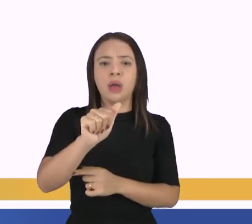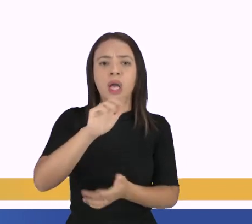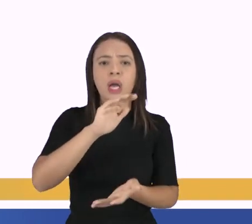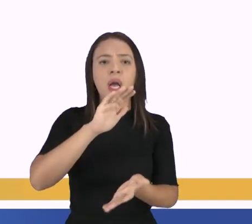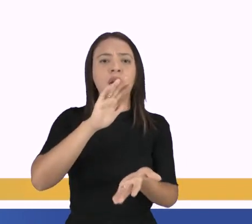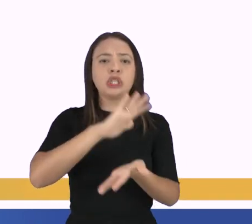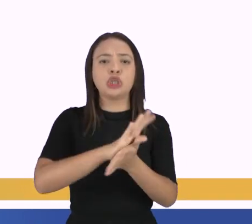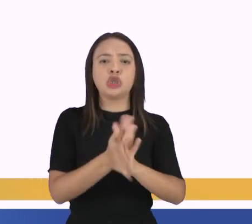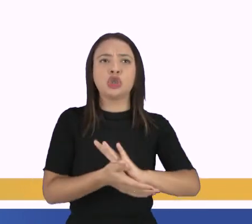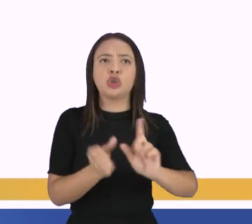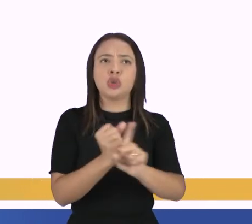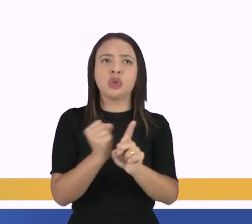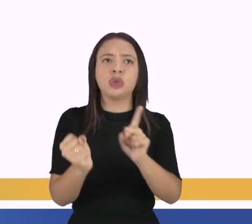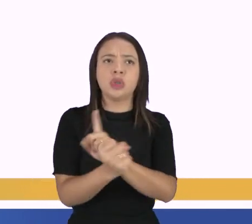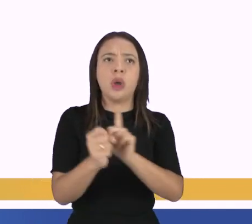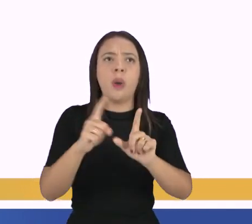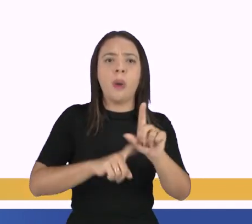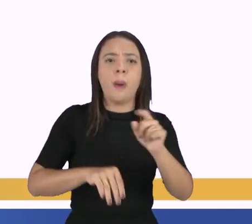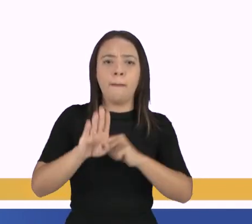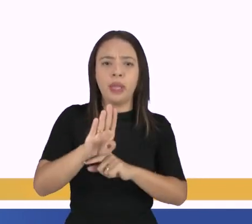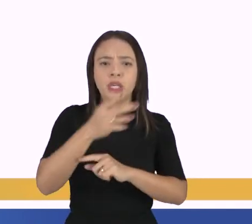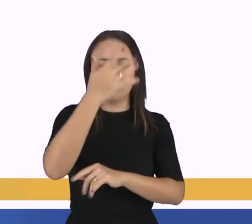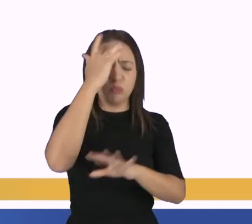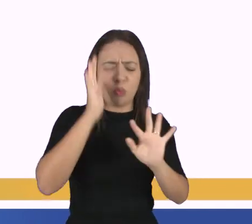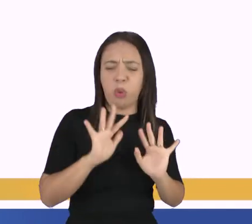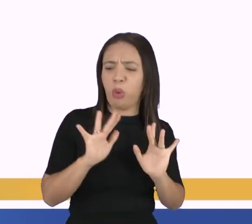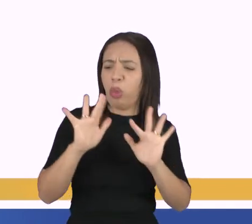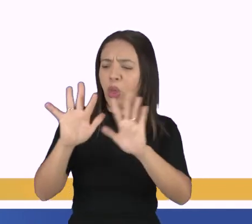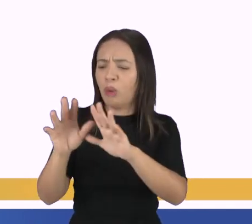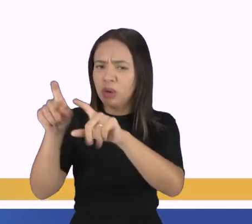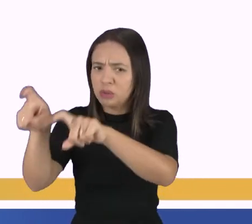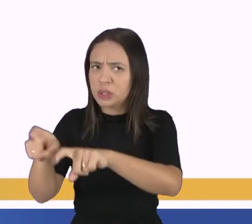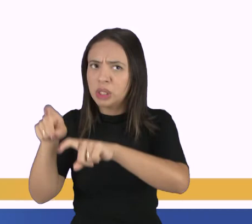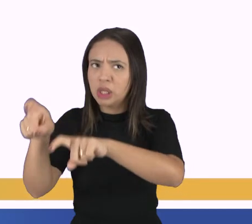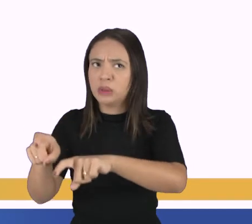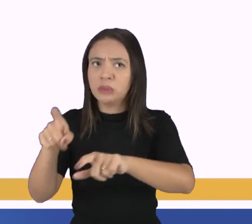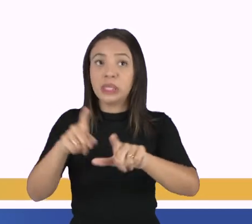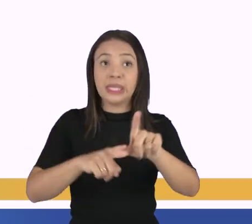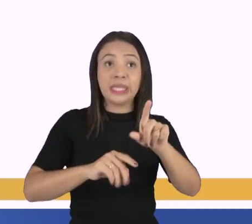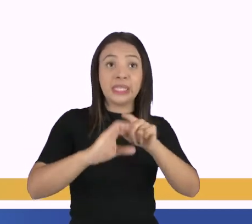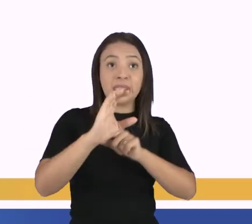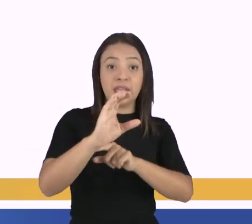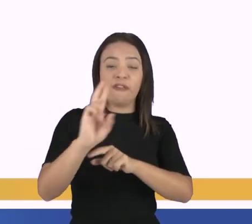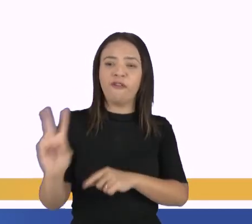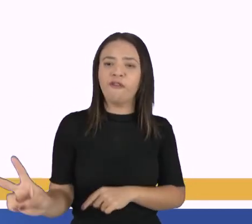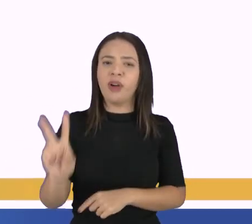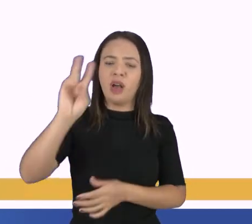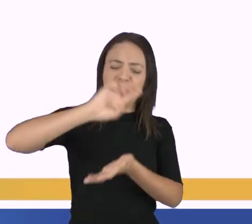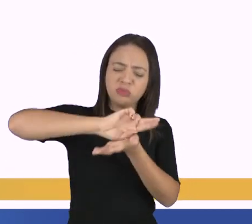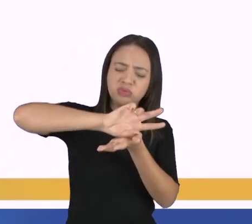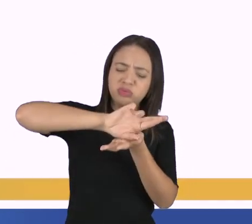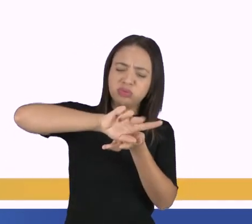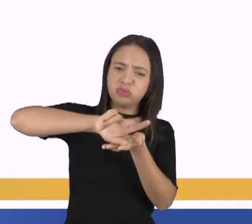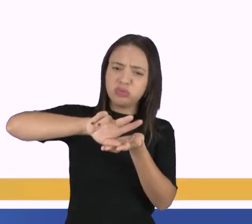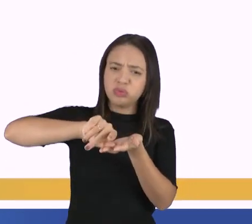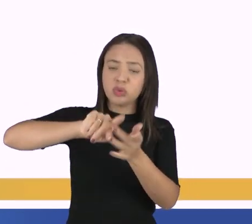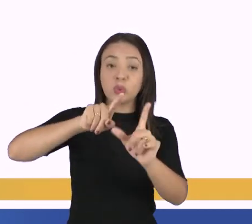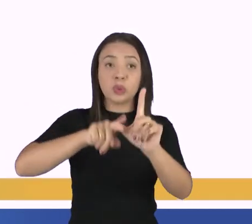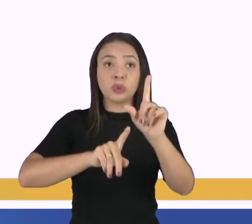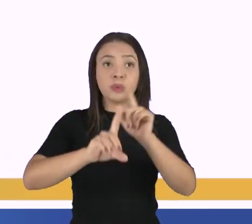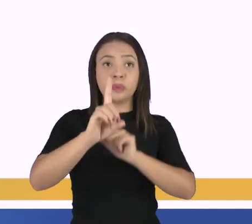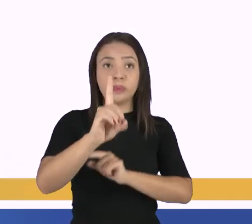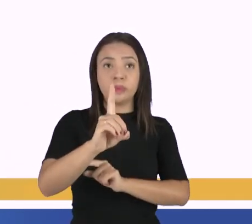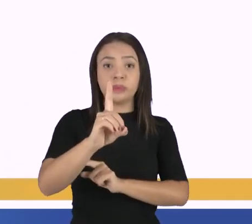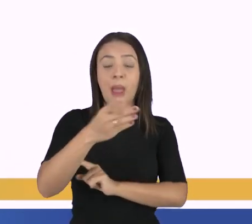B, a migração para o campo, letra C, a valorização da diversidade, letra